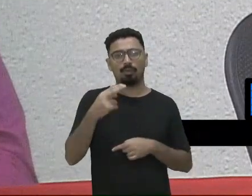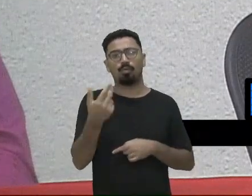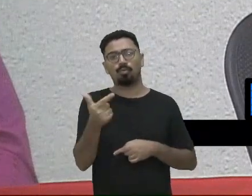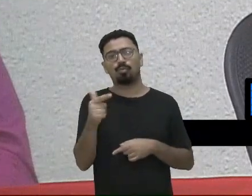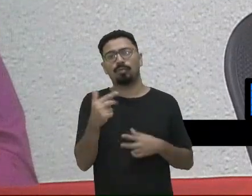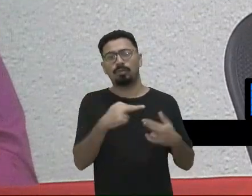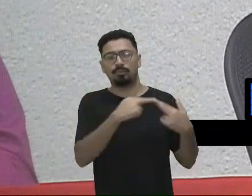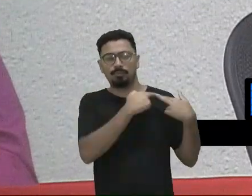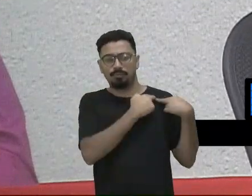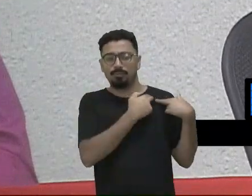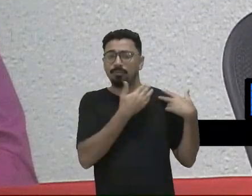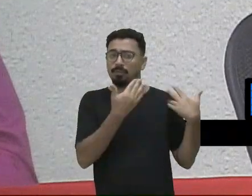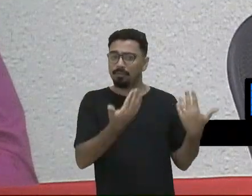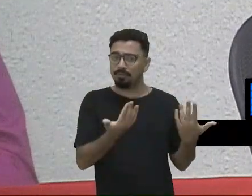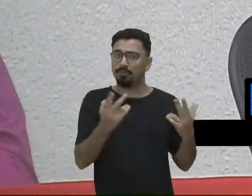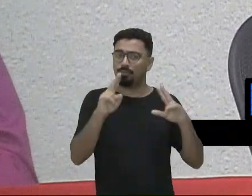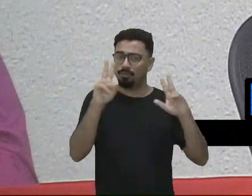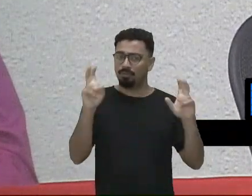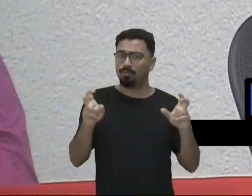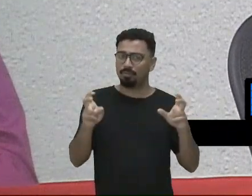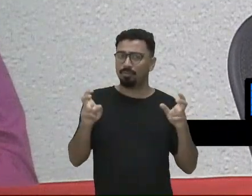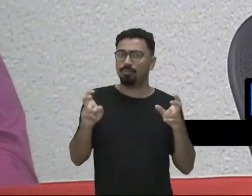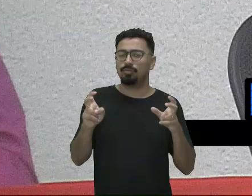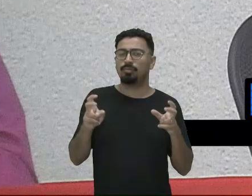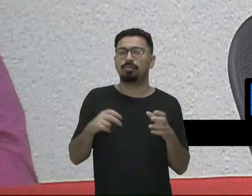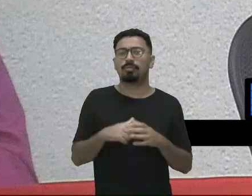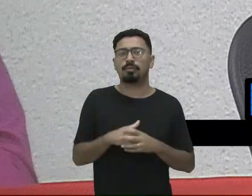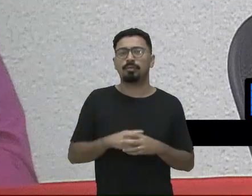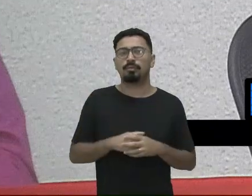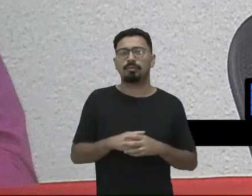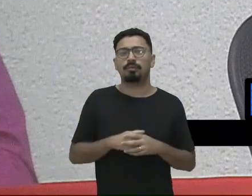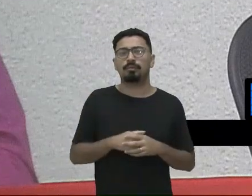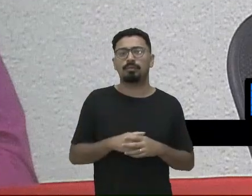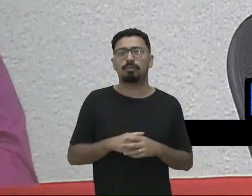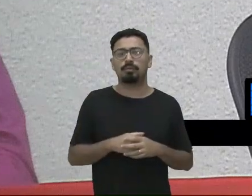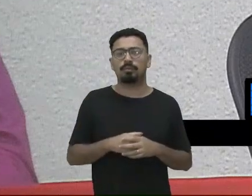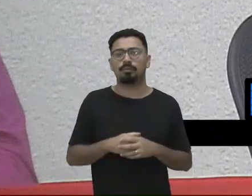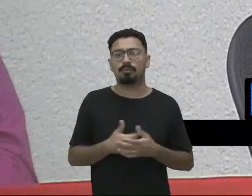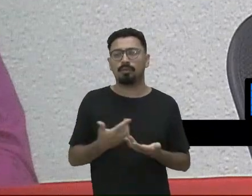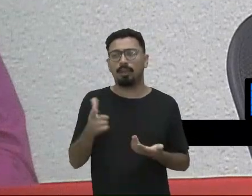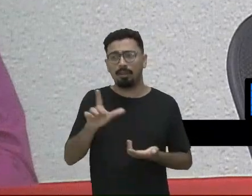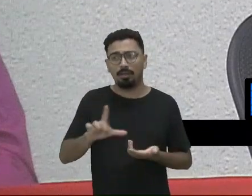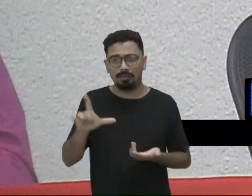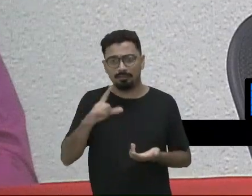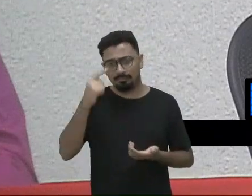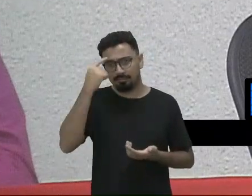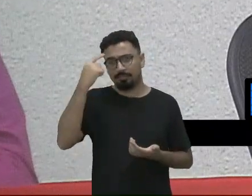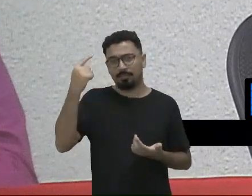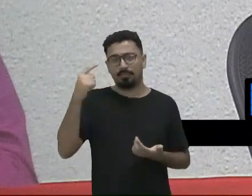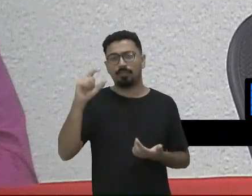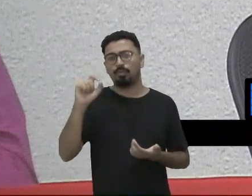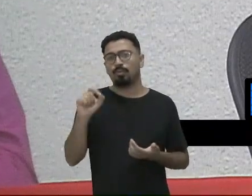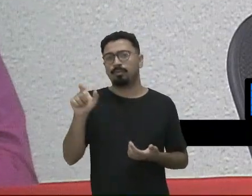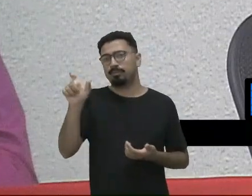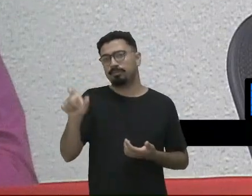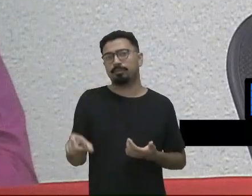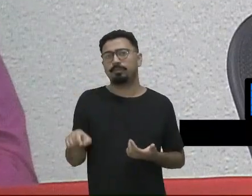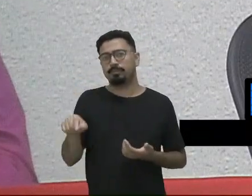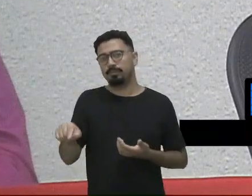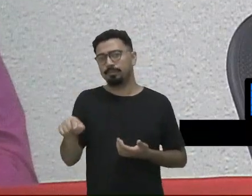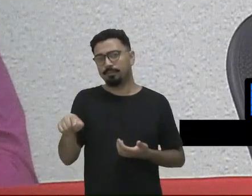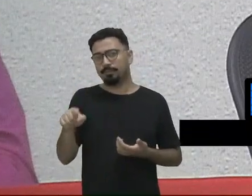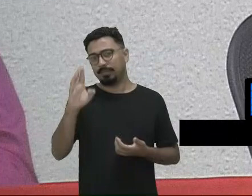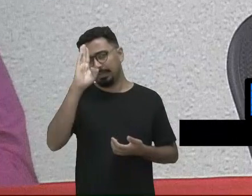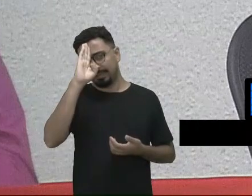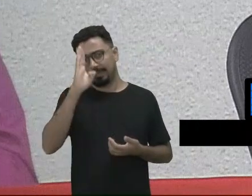responsabilidade. Uma questão que deveria, ou no geral, é quase que óbvia, se fosse tratar de uma pessoa